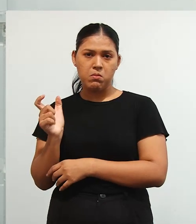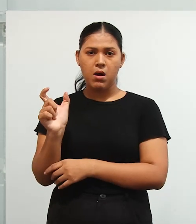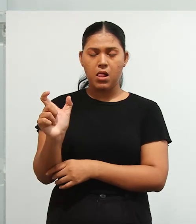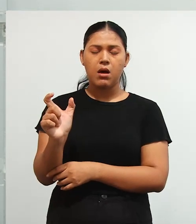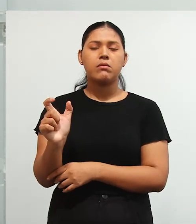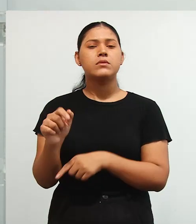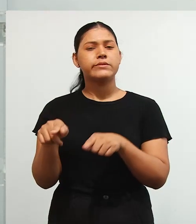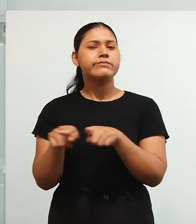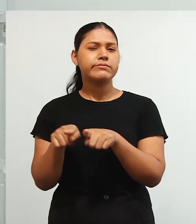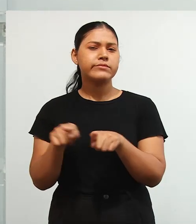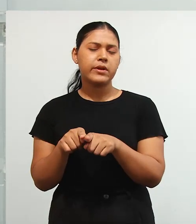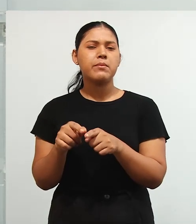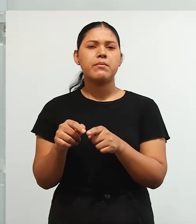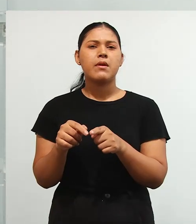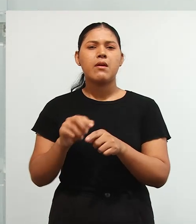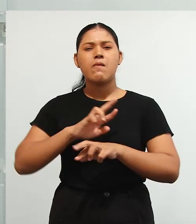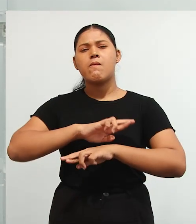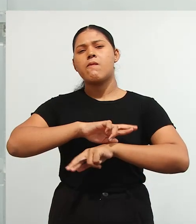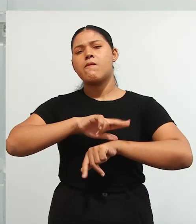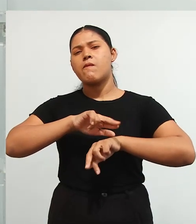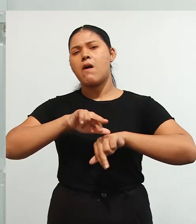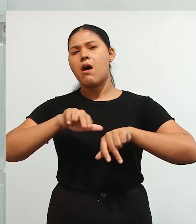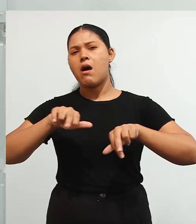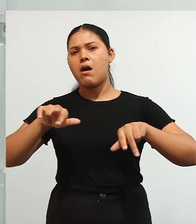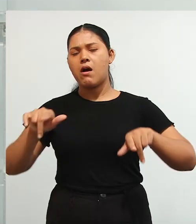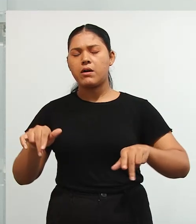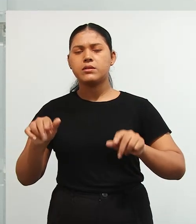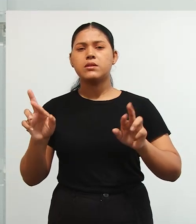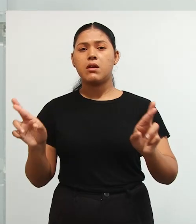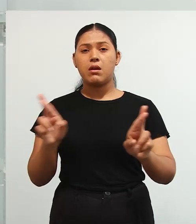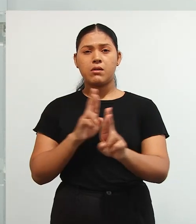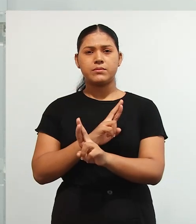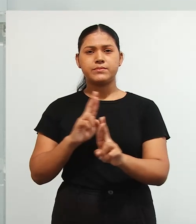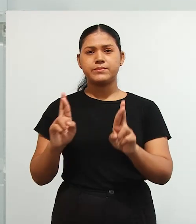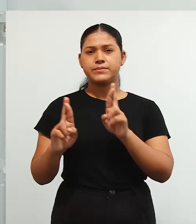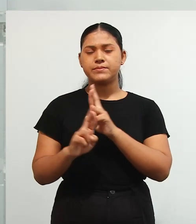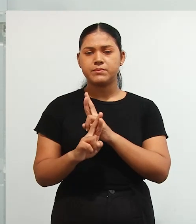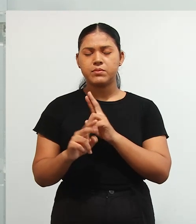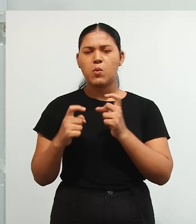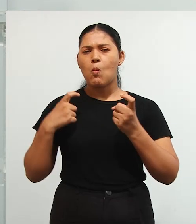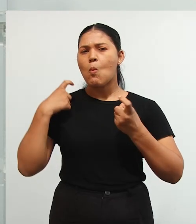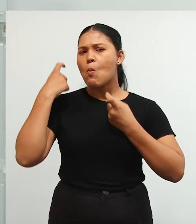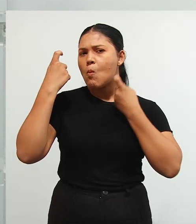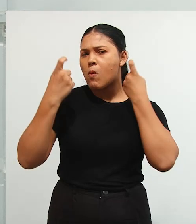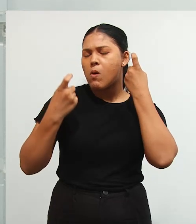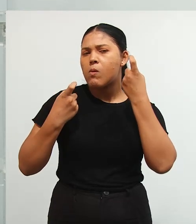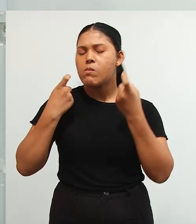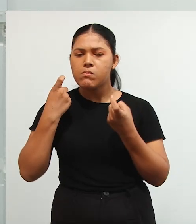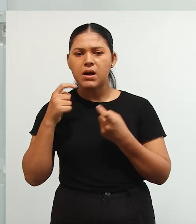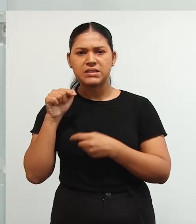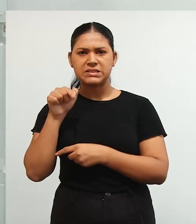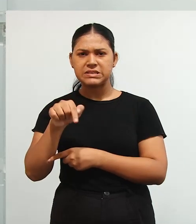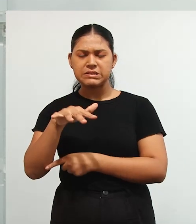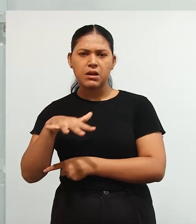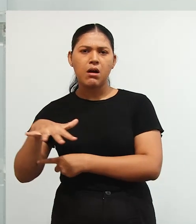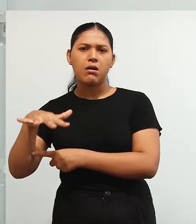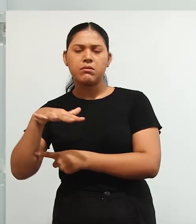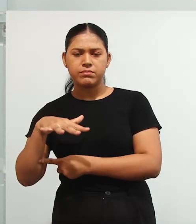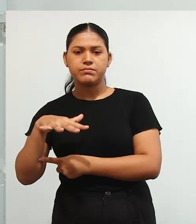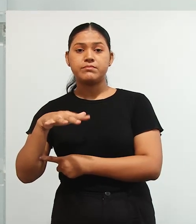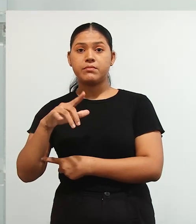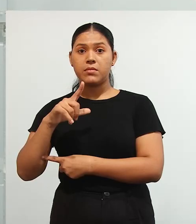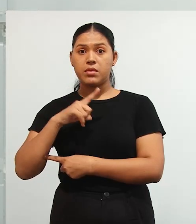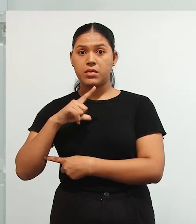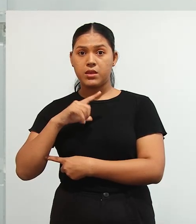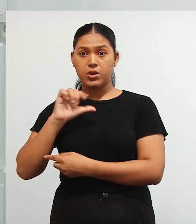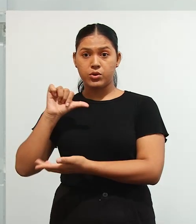a variedade de arranjos de pessoas preocupadas com pesquisas dessa natureza são